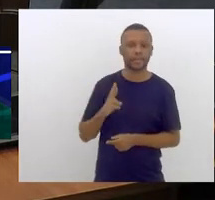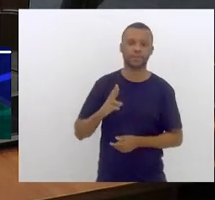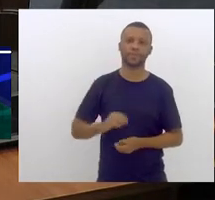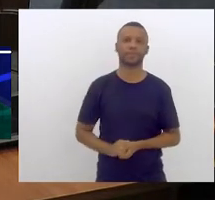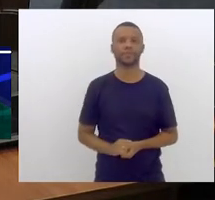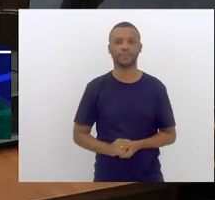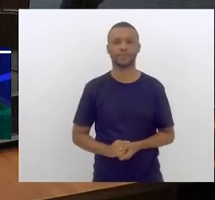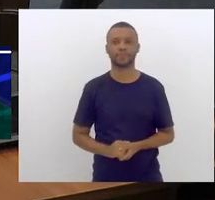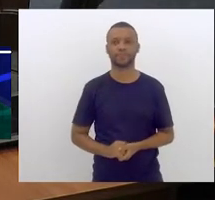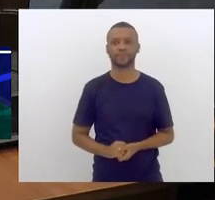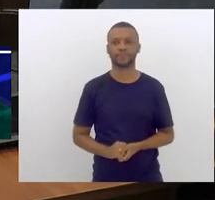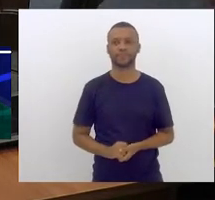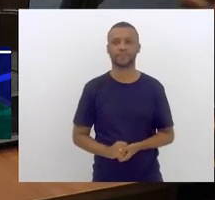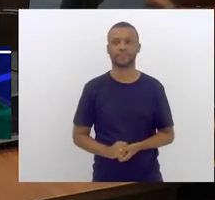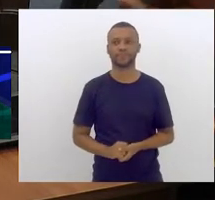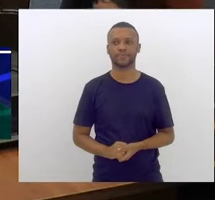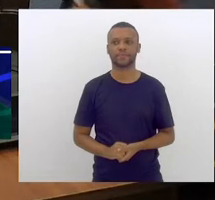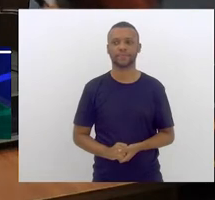Souza.